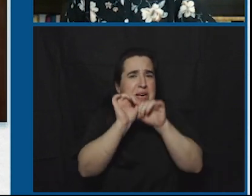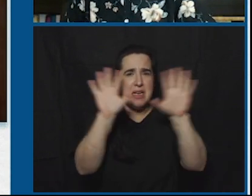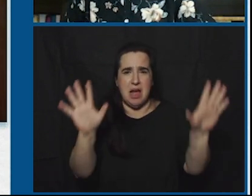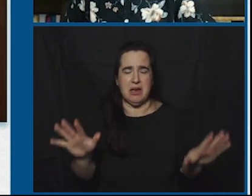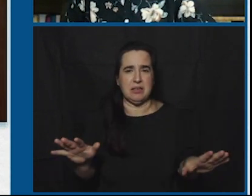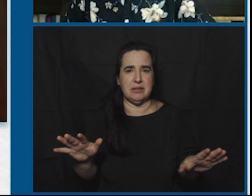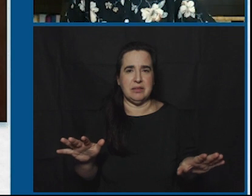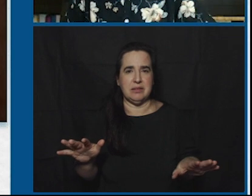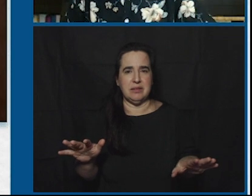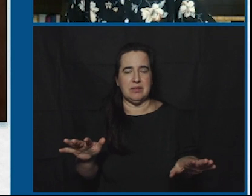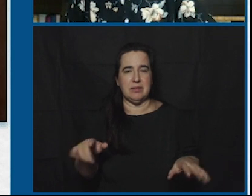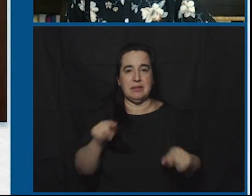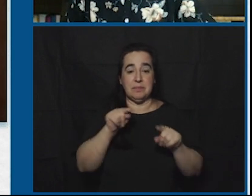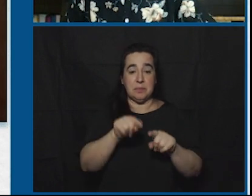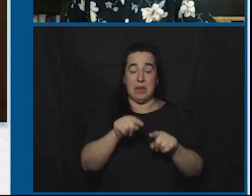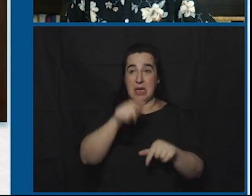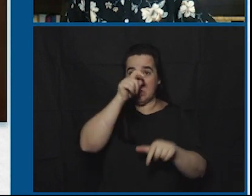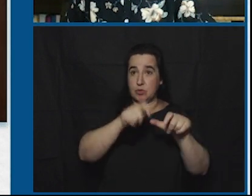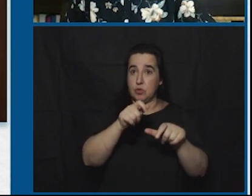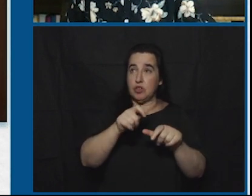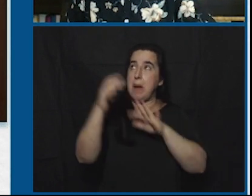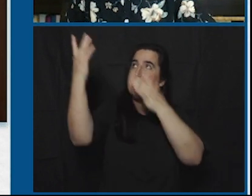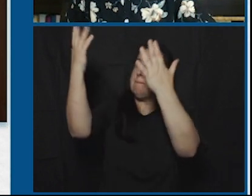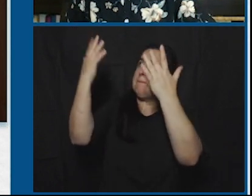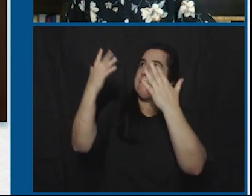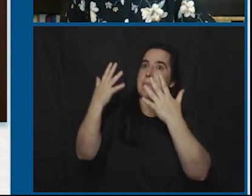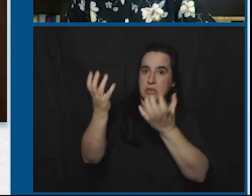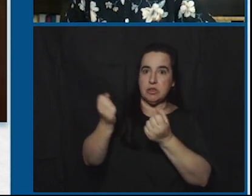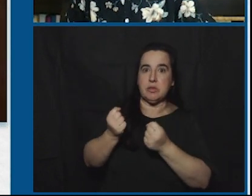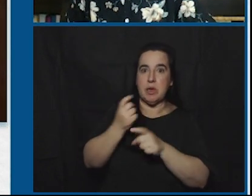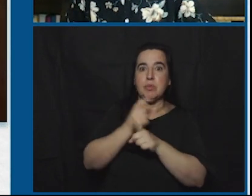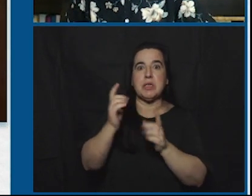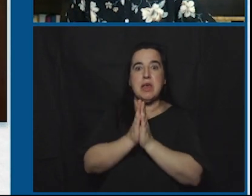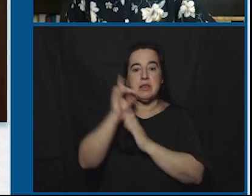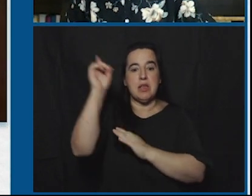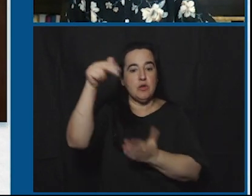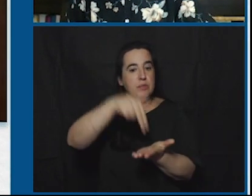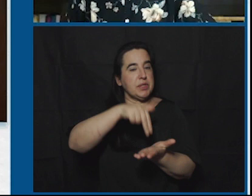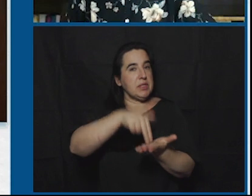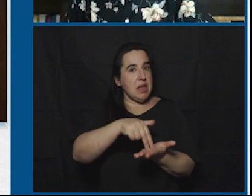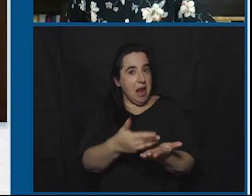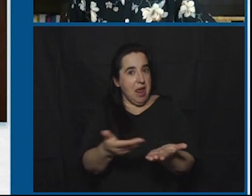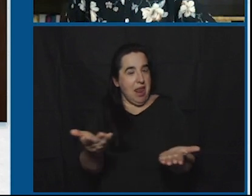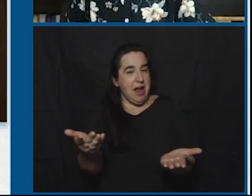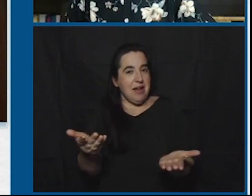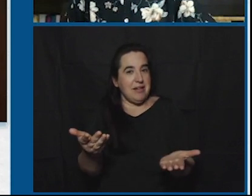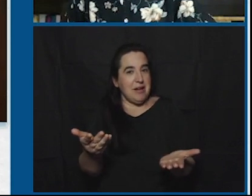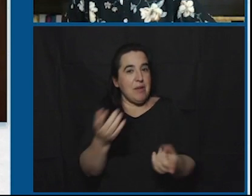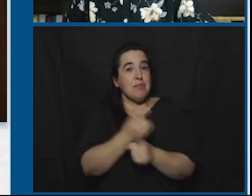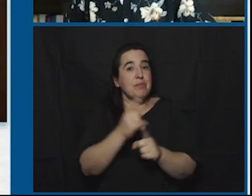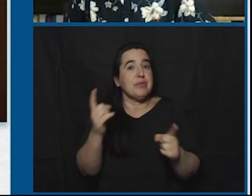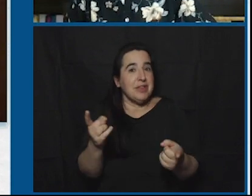clara? É que eles recebiam aquelas bênçãos porque Deus estava presente, porque